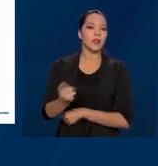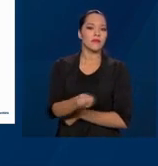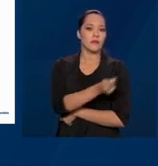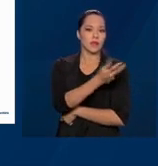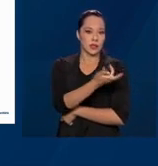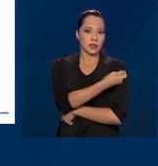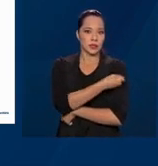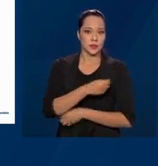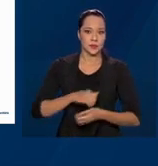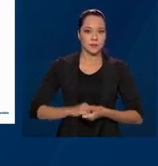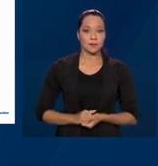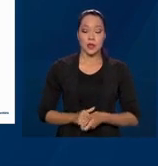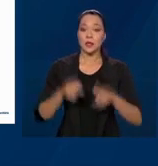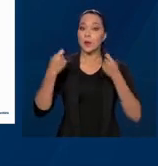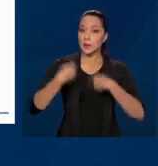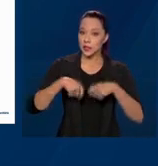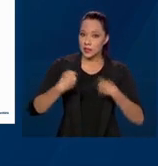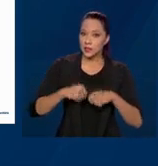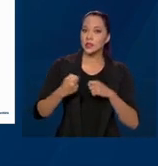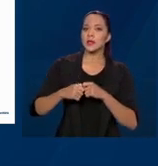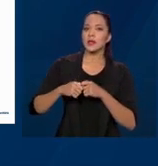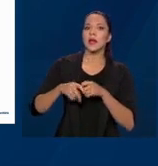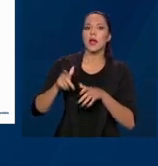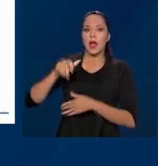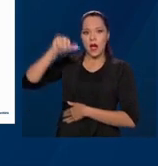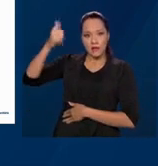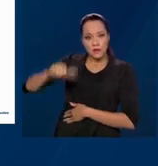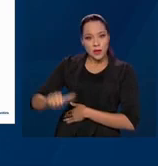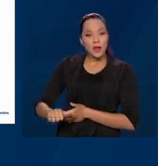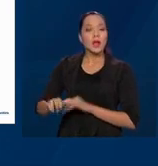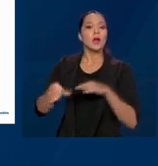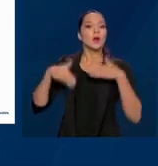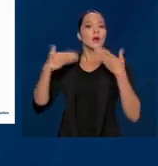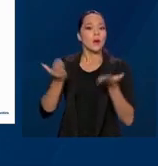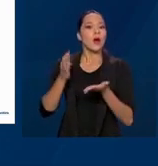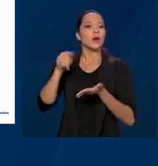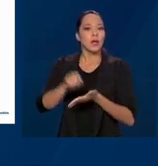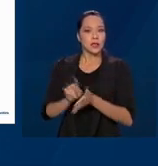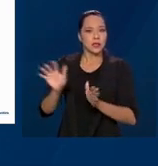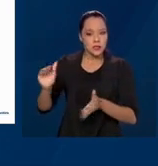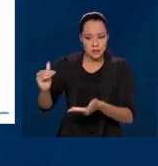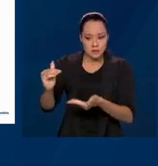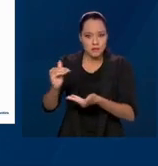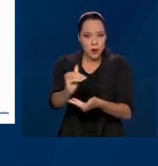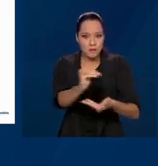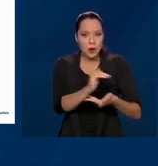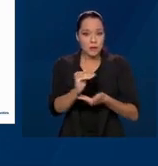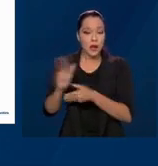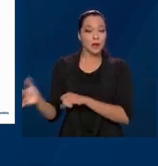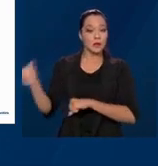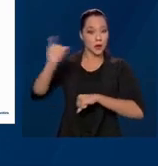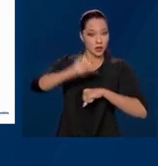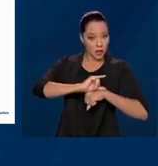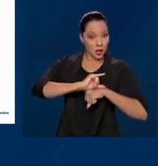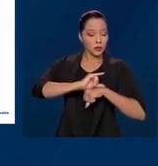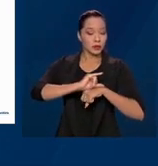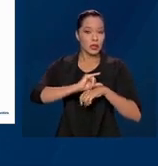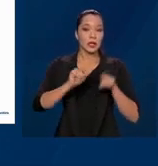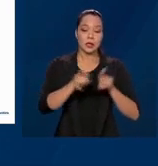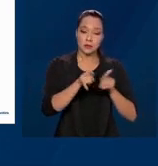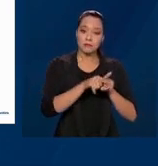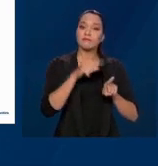Então, tem que avaliar a potência desses lotes que foram importados e incluir esse teste